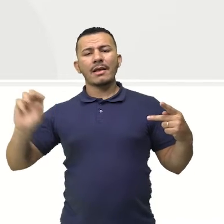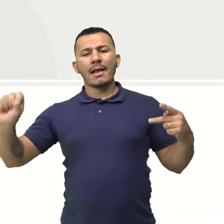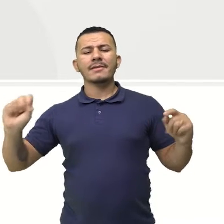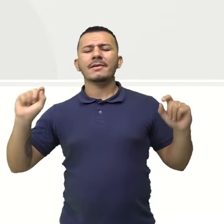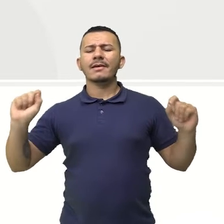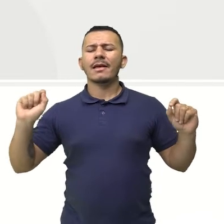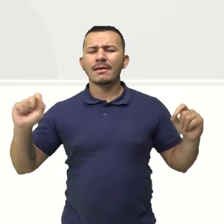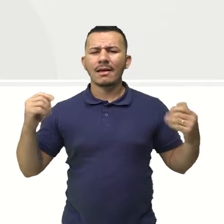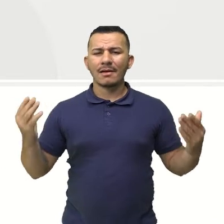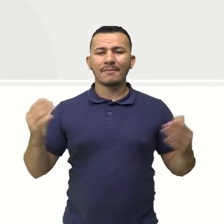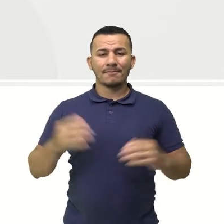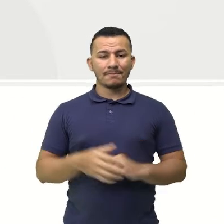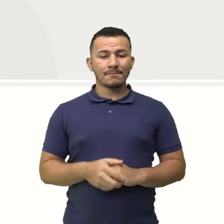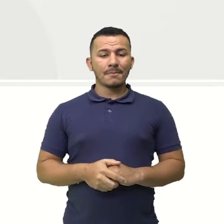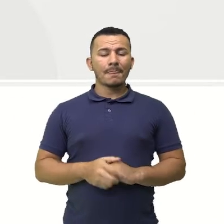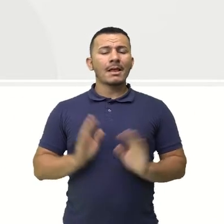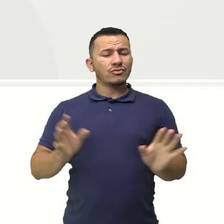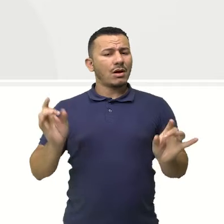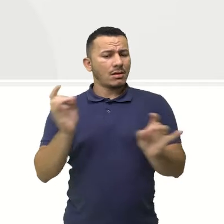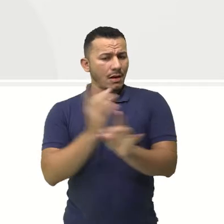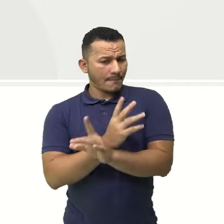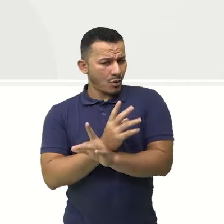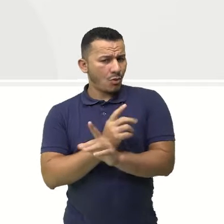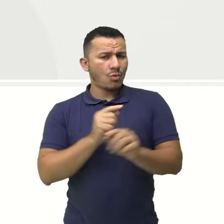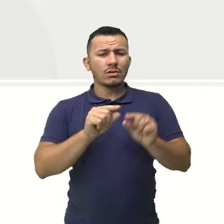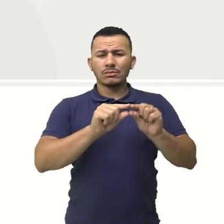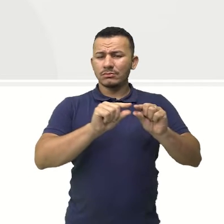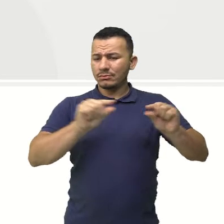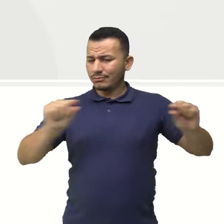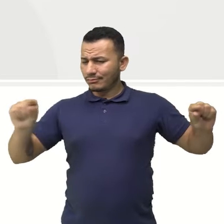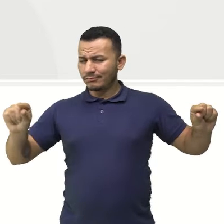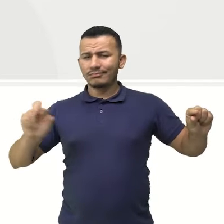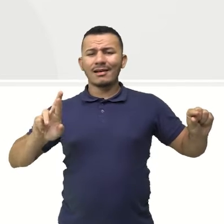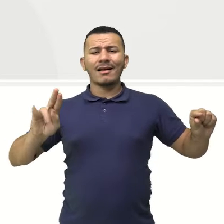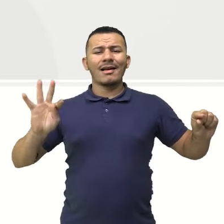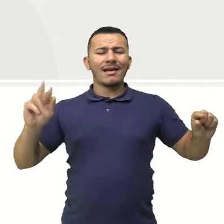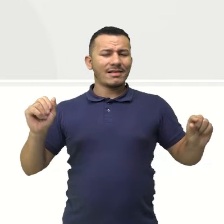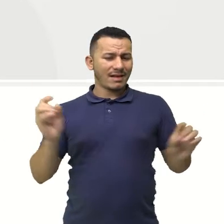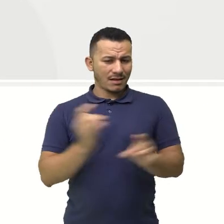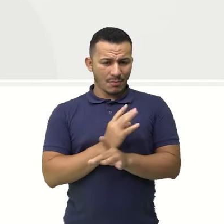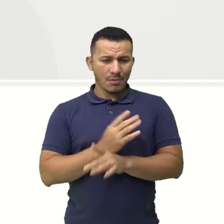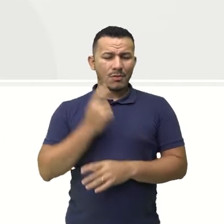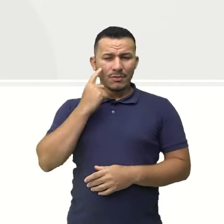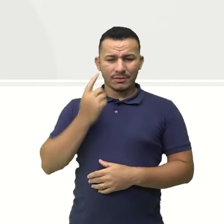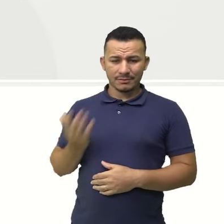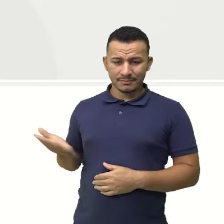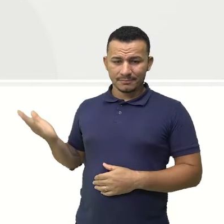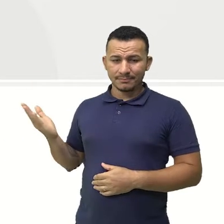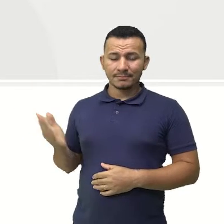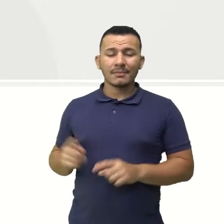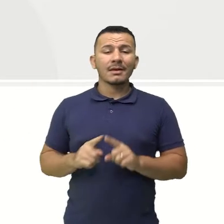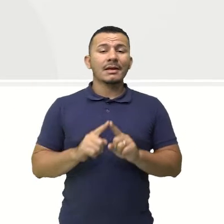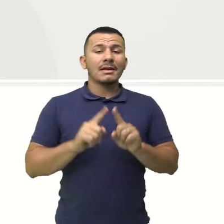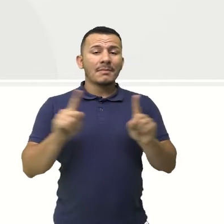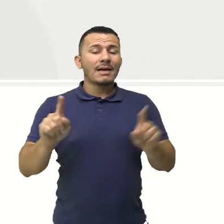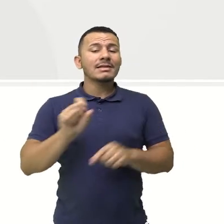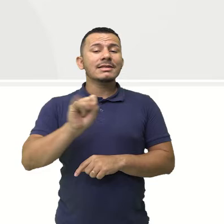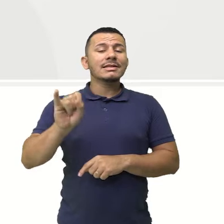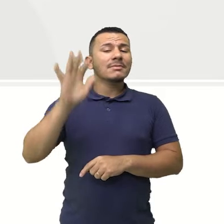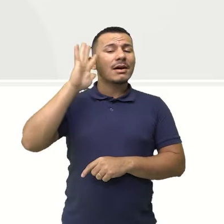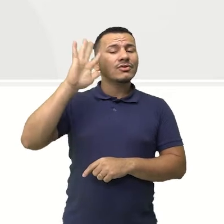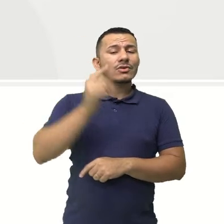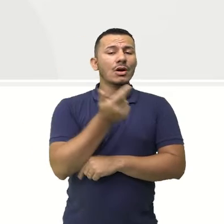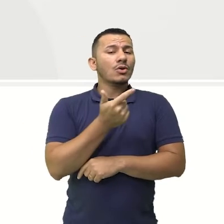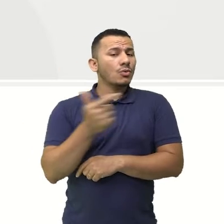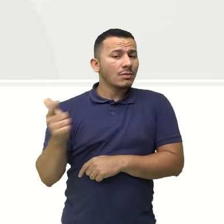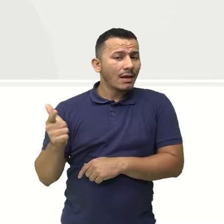S, localização. Aqui a nossa já está toda prontinha, não houve dificuldade nenhuma, né? Mas se não tivesse, você